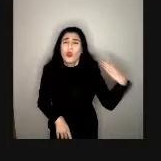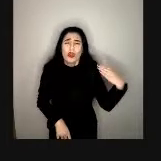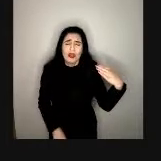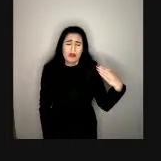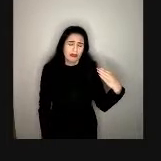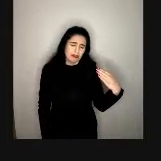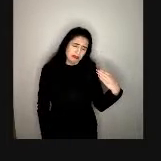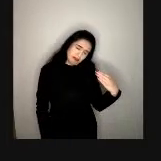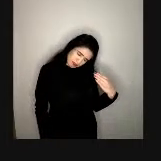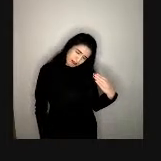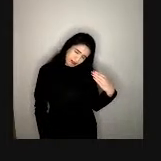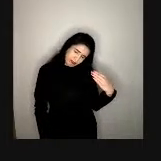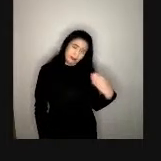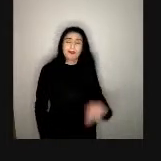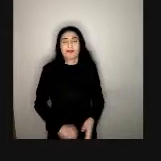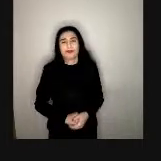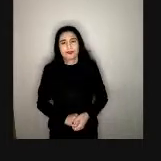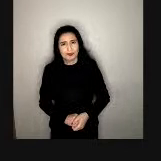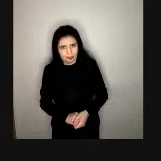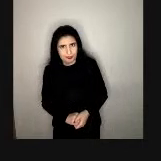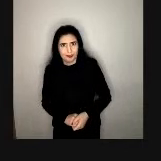A Cristina Torres...